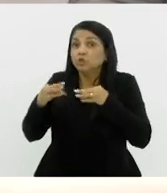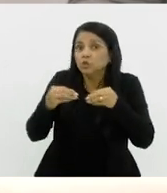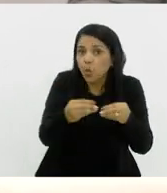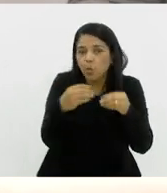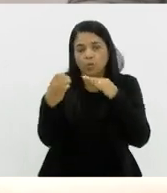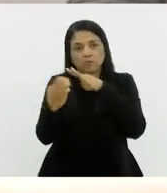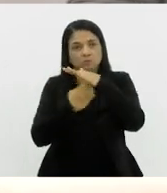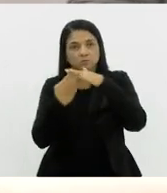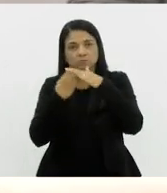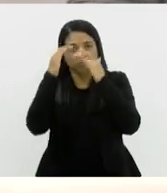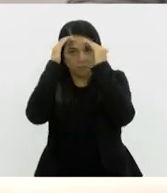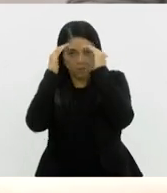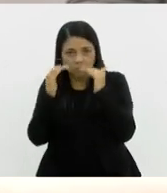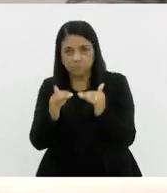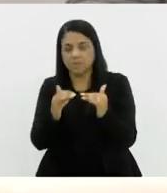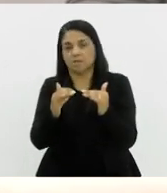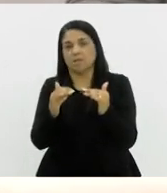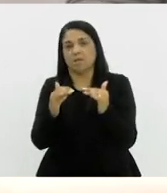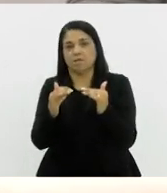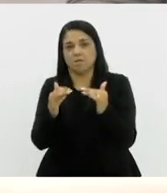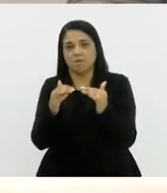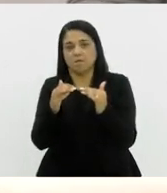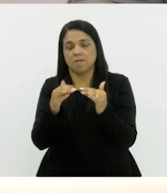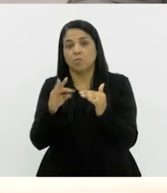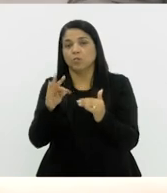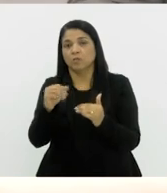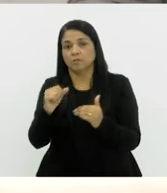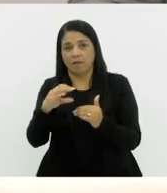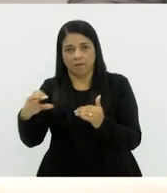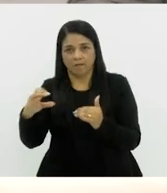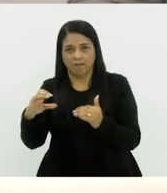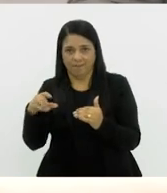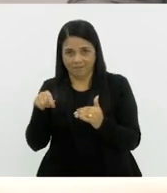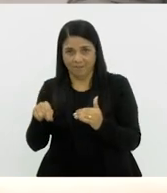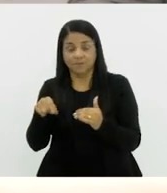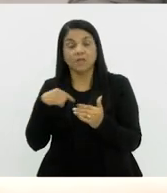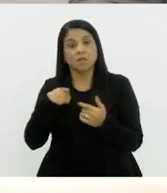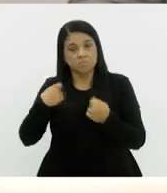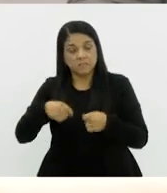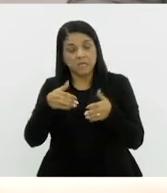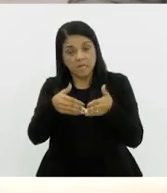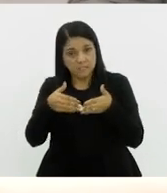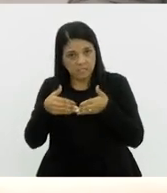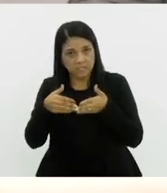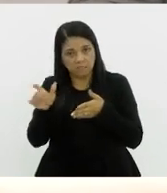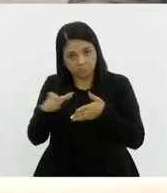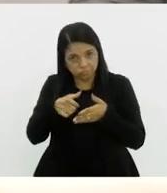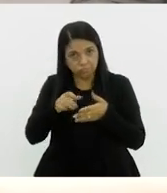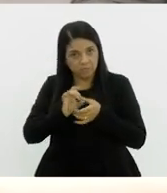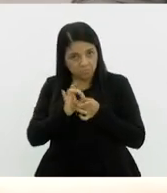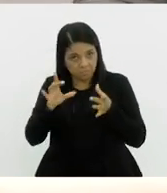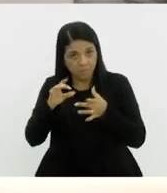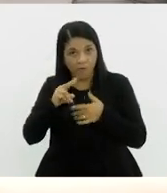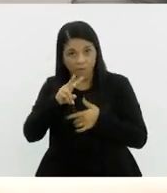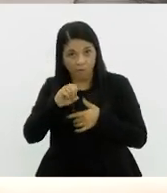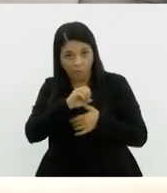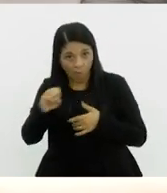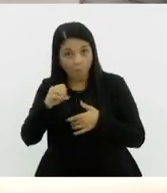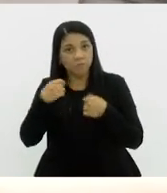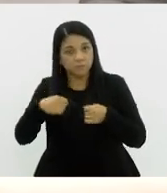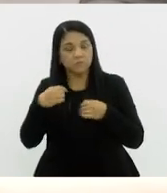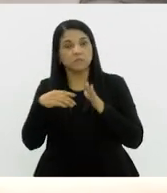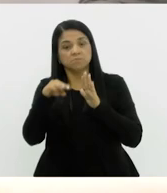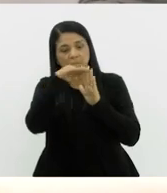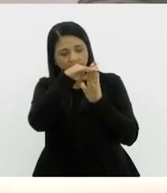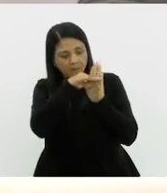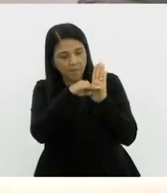pré-condição para ela operar e ter uma licença. Ela tem que concordar e se submeter aos termos do TAC, porque senão você